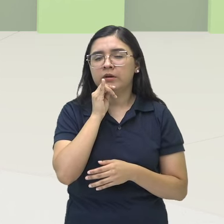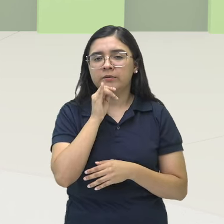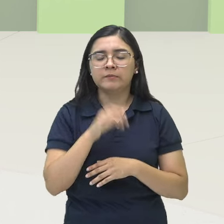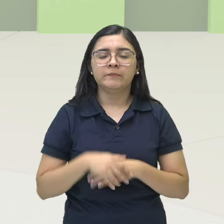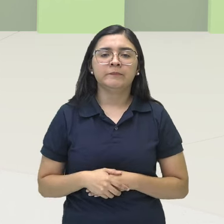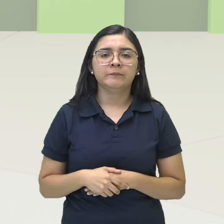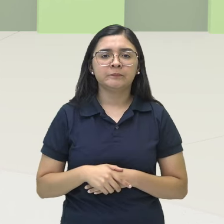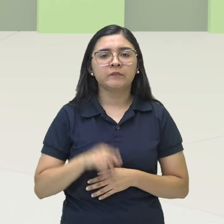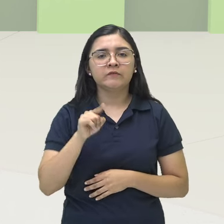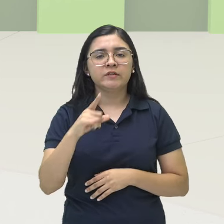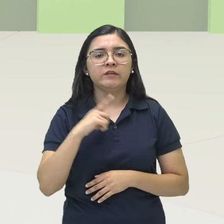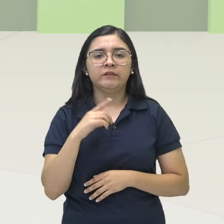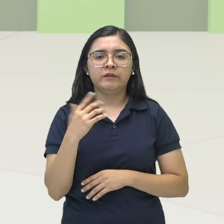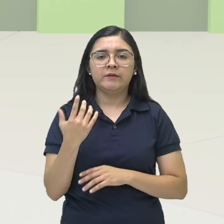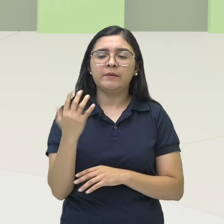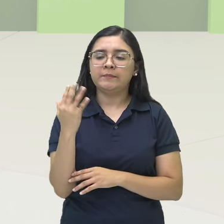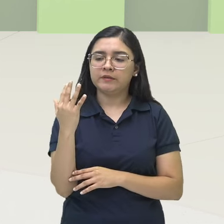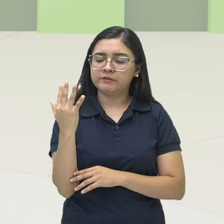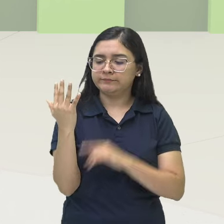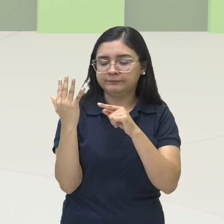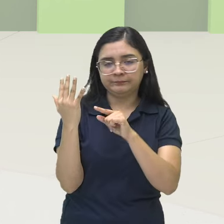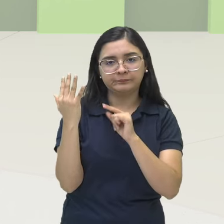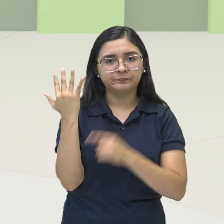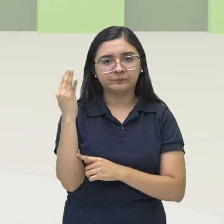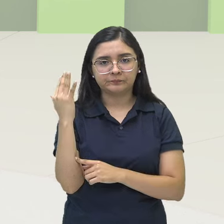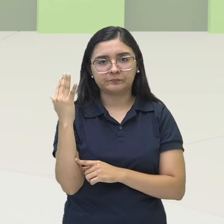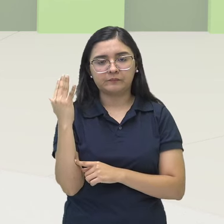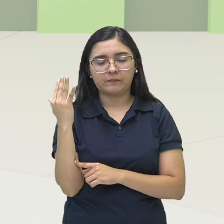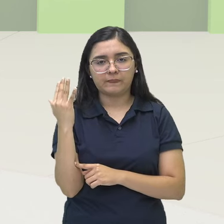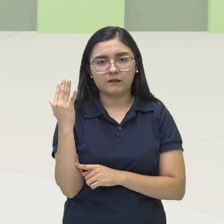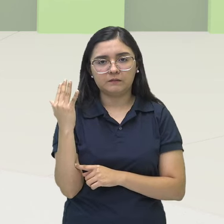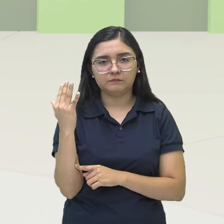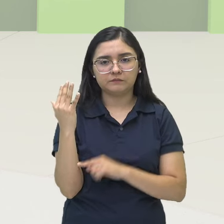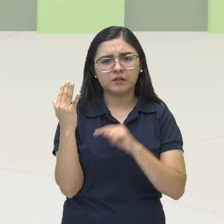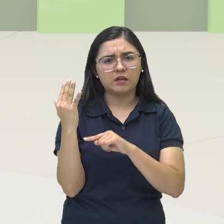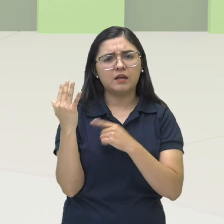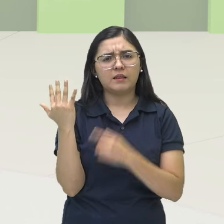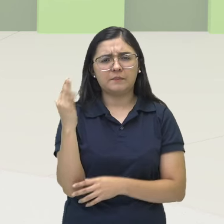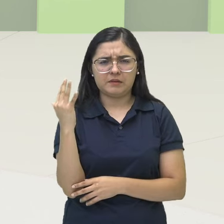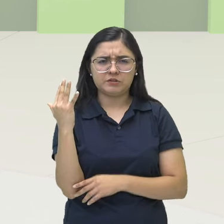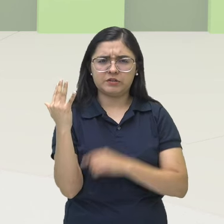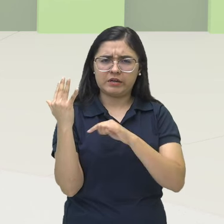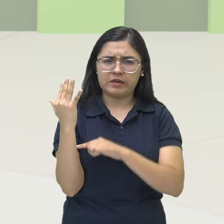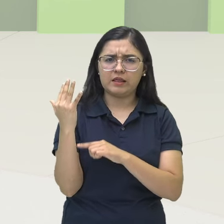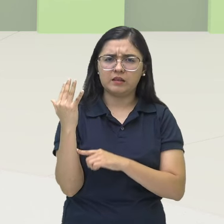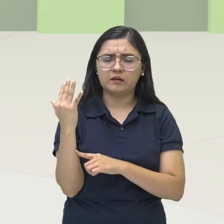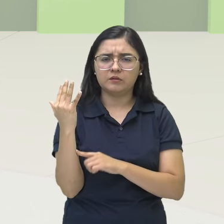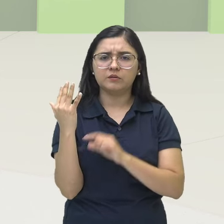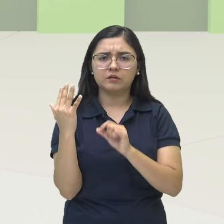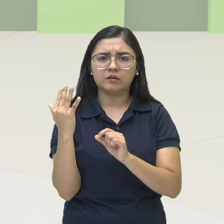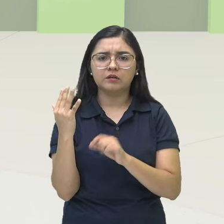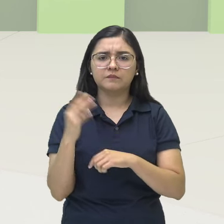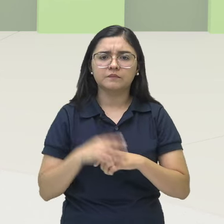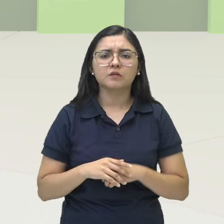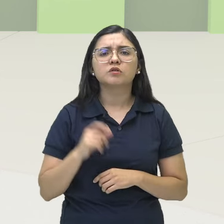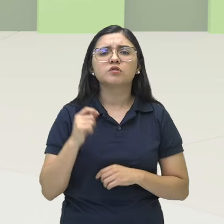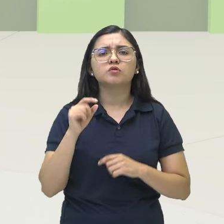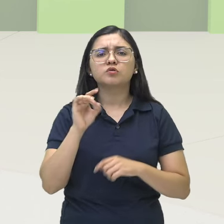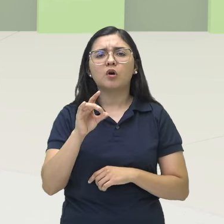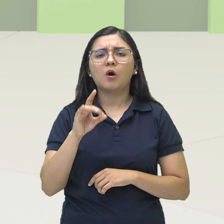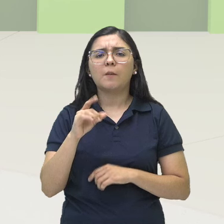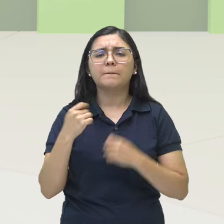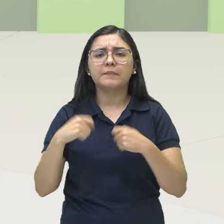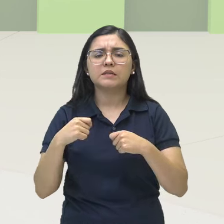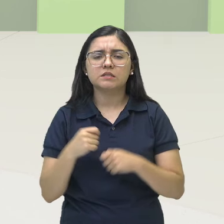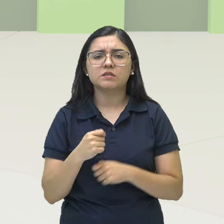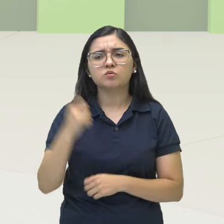você tem uma plantinha, será que uma plantinha, será que a plantinha ela cresce só com a luz do sol? Será que ela